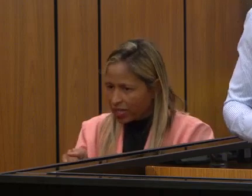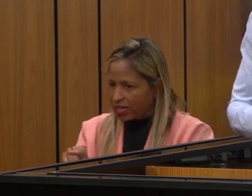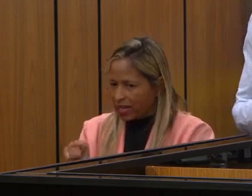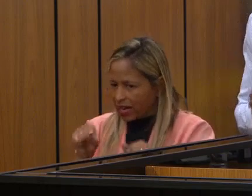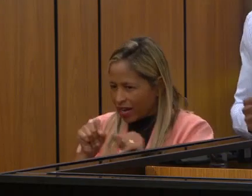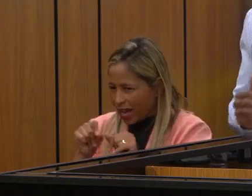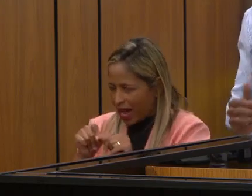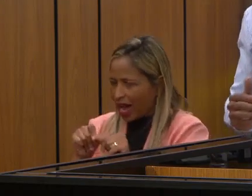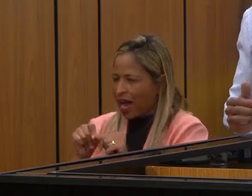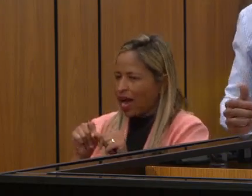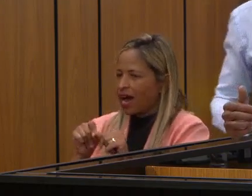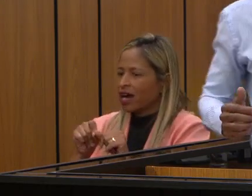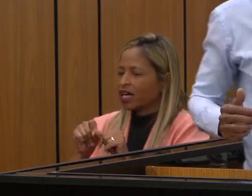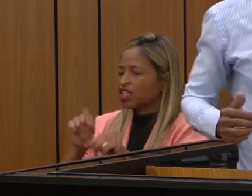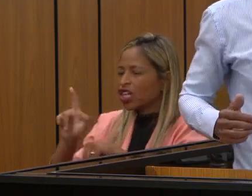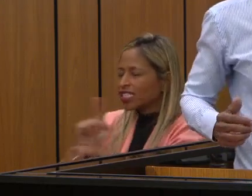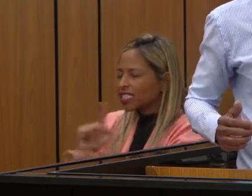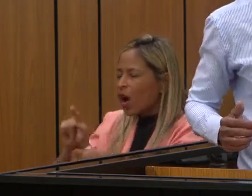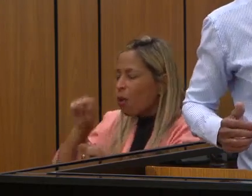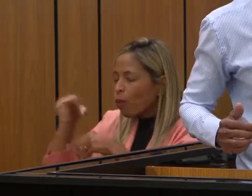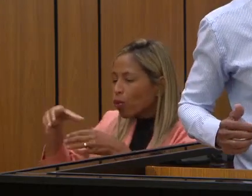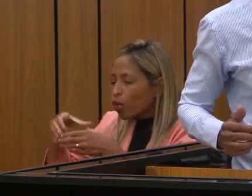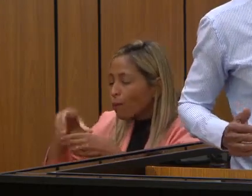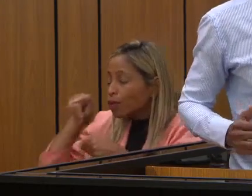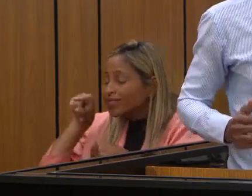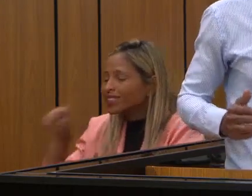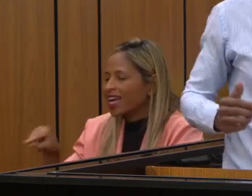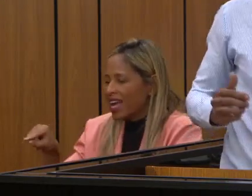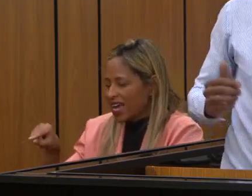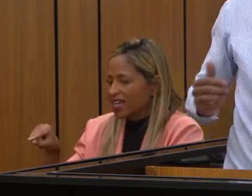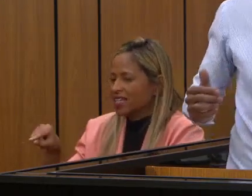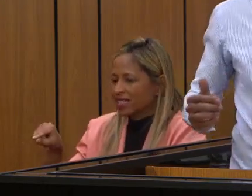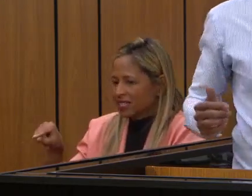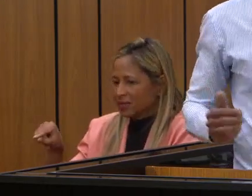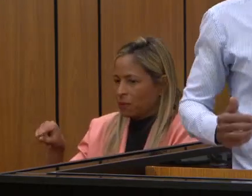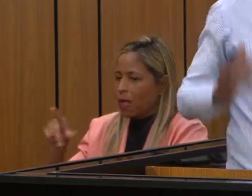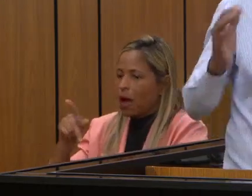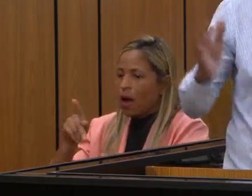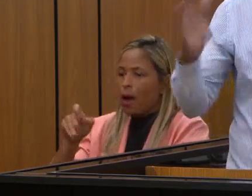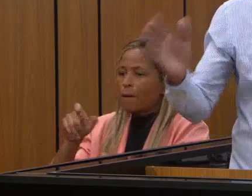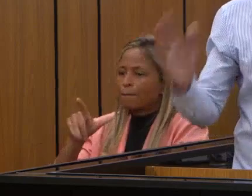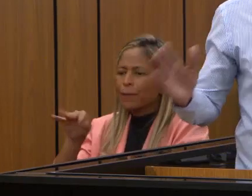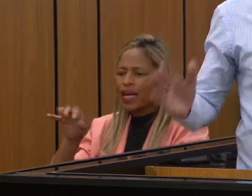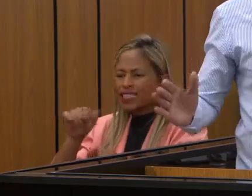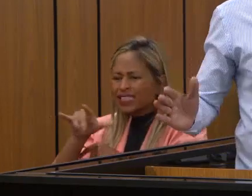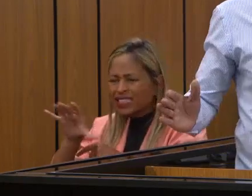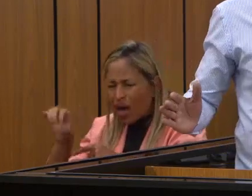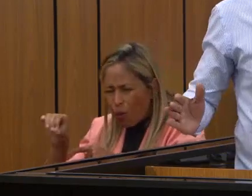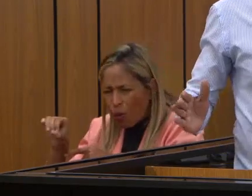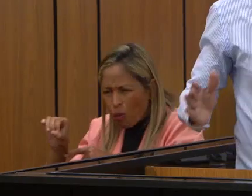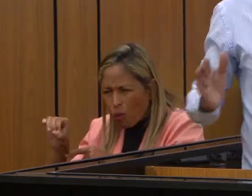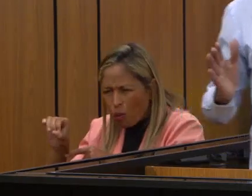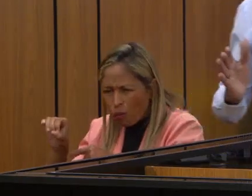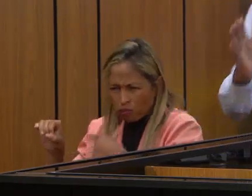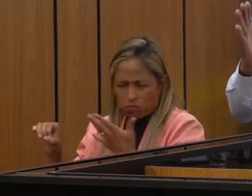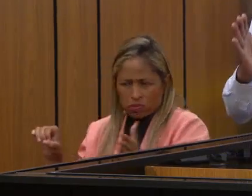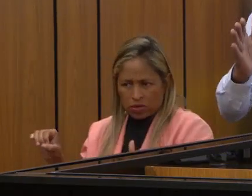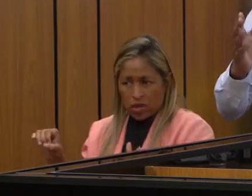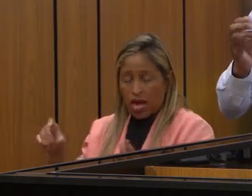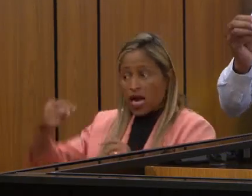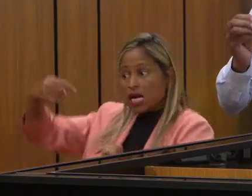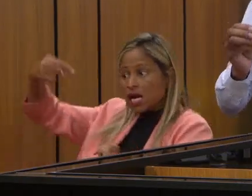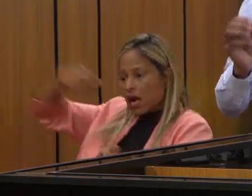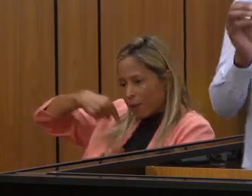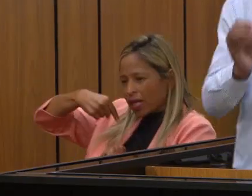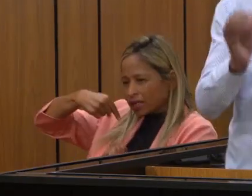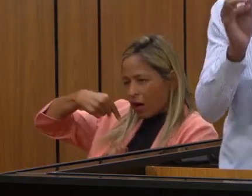soberante no modelo de gestão era um regime de plantão isso não se faz um implante porque o implante